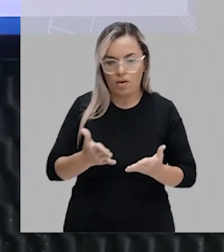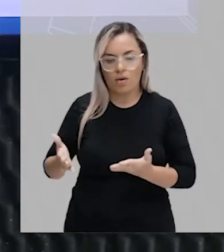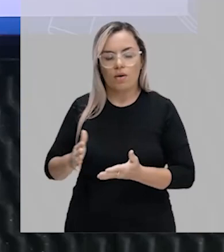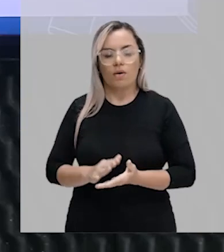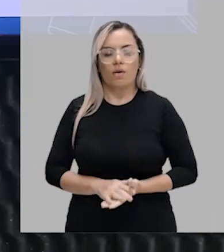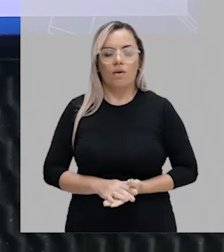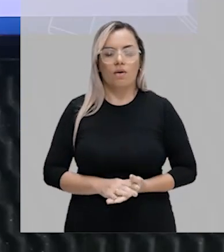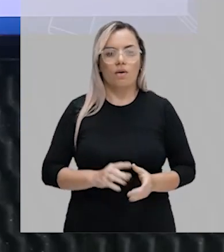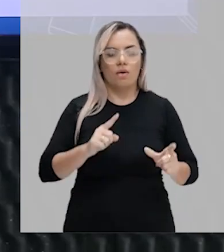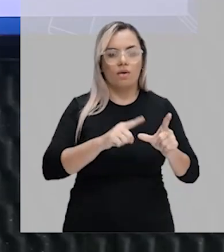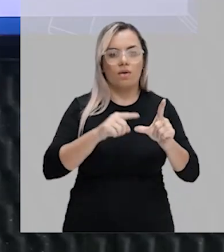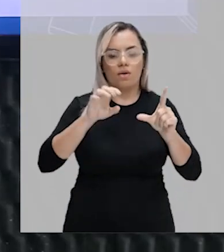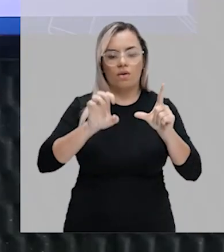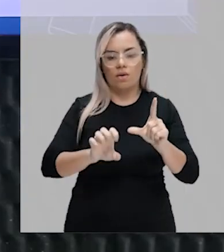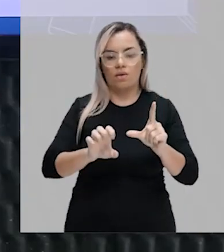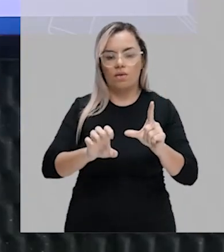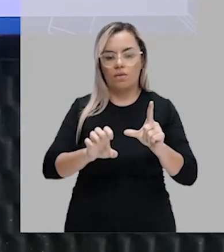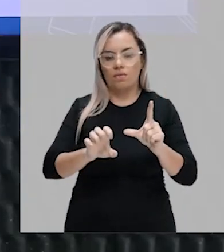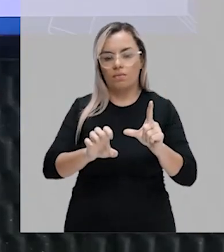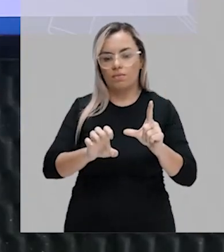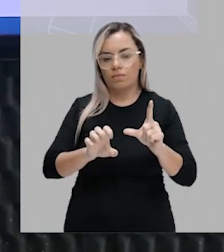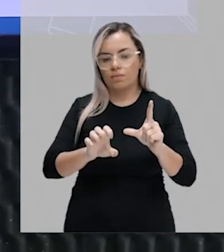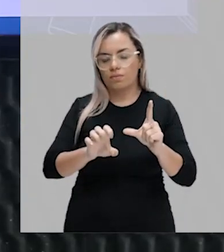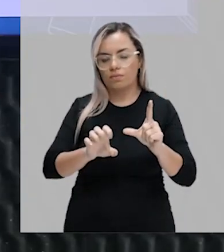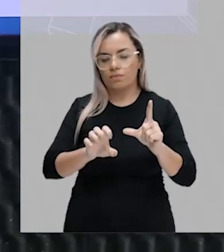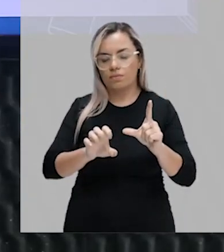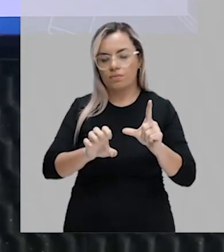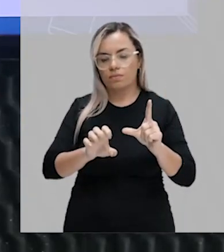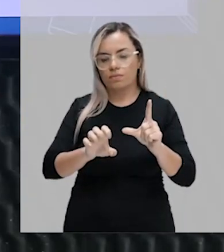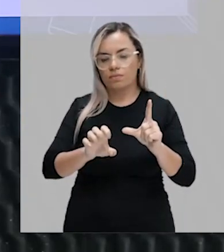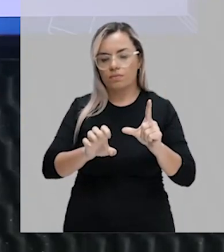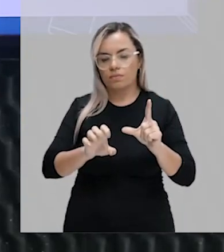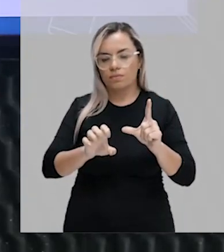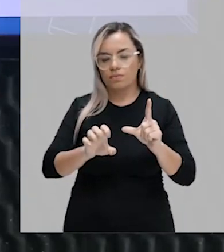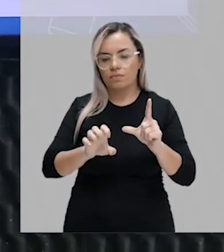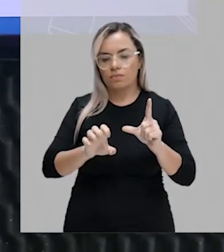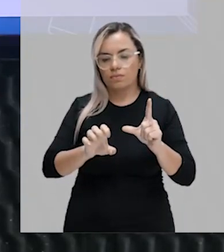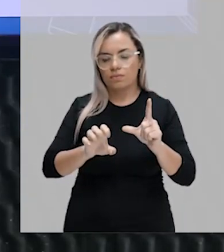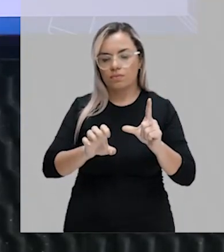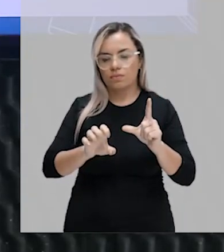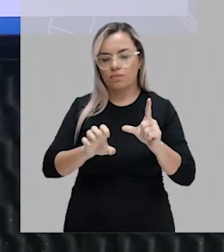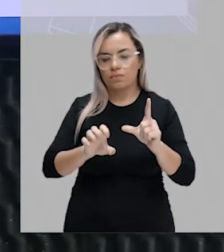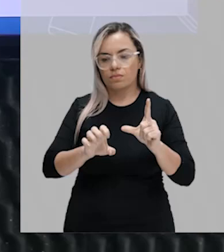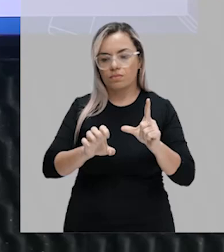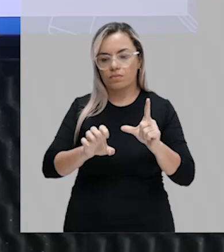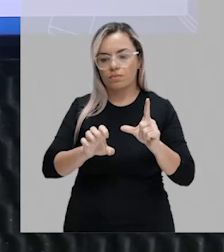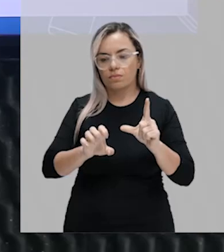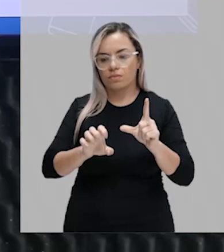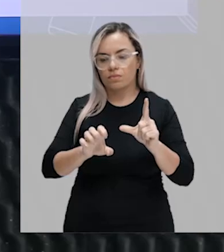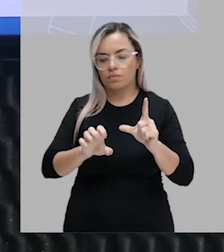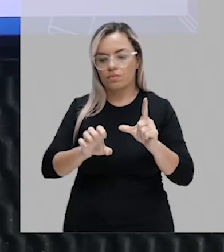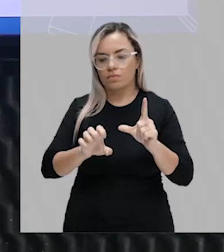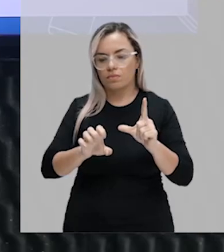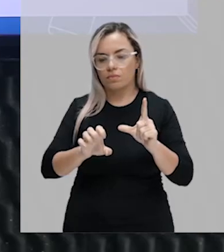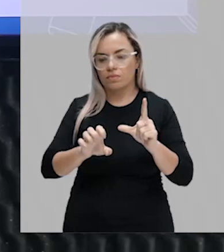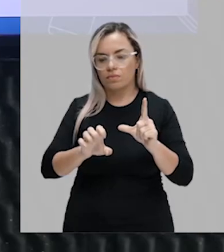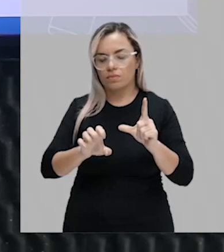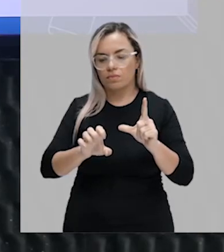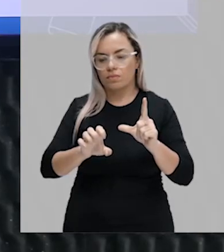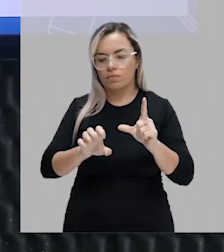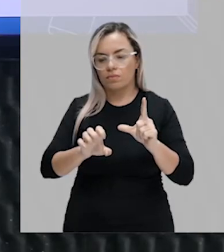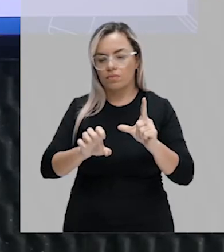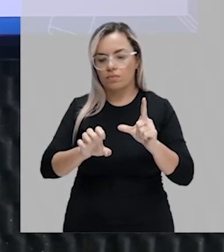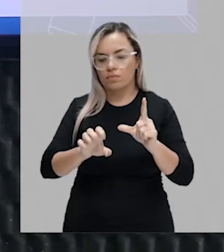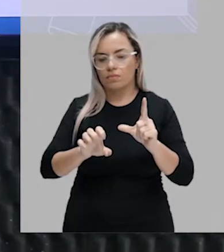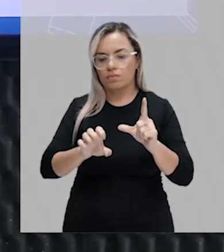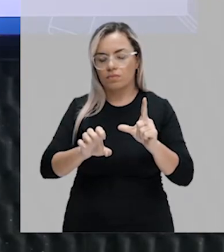E, só para conferir, ela diz assim, além das tempestades intensas, havia grande quantidade